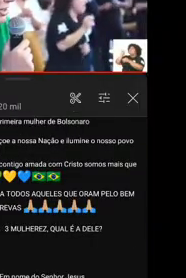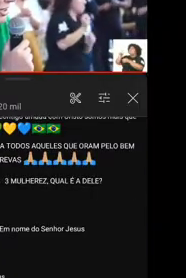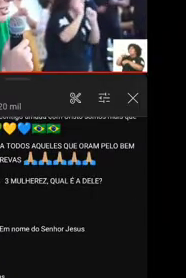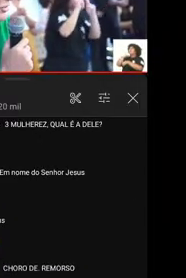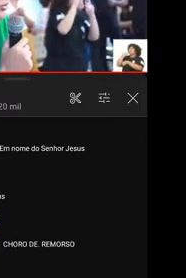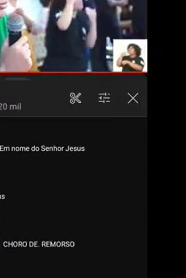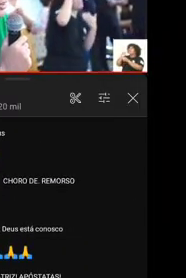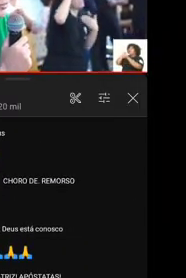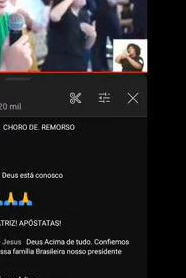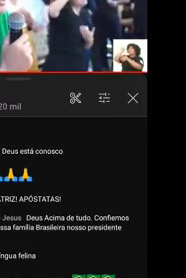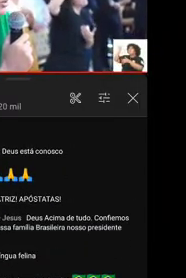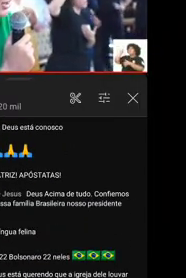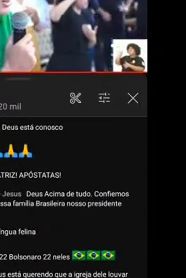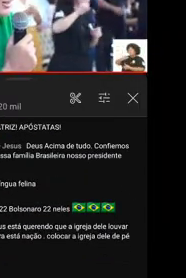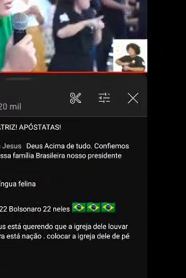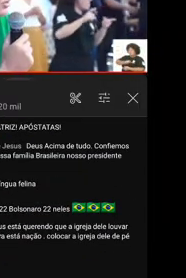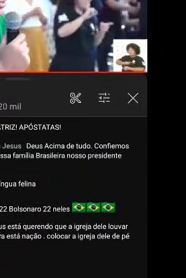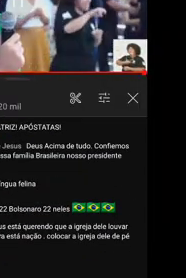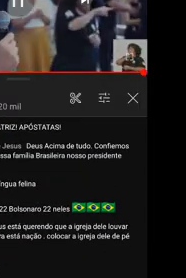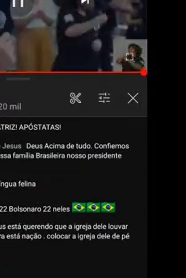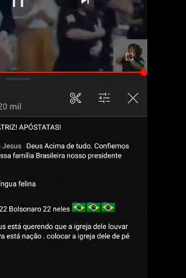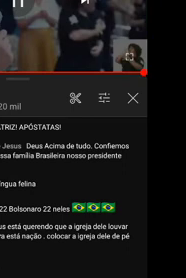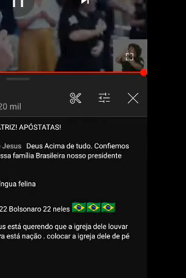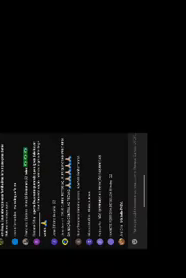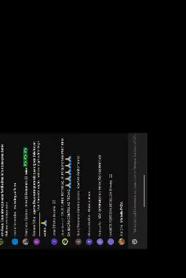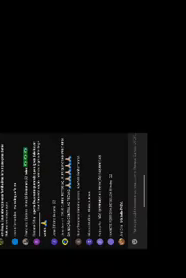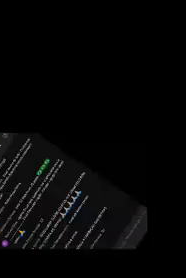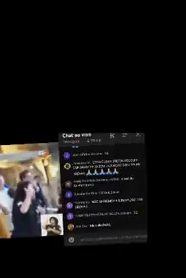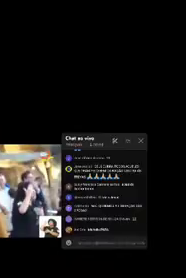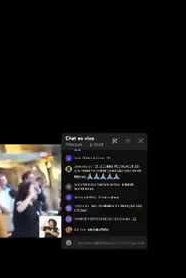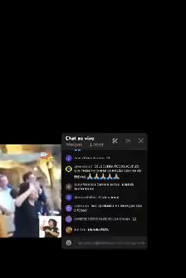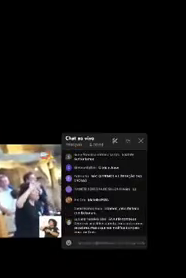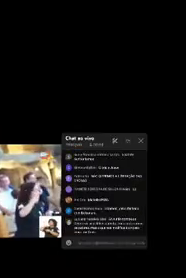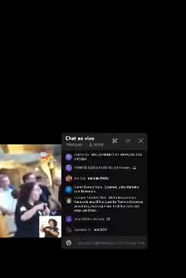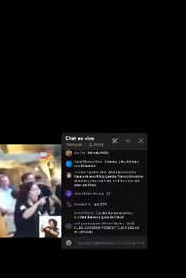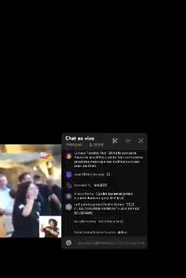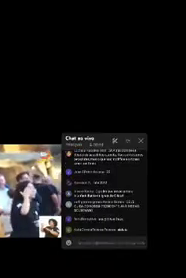Se for para a vida, glória a Deus, eu sei que só tem um plano maior para a vida dele.